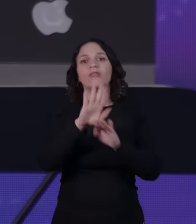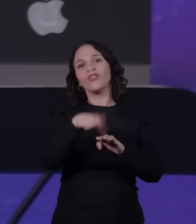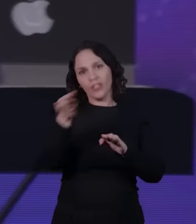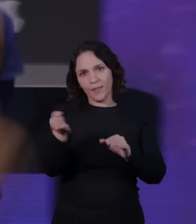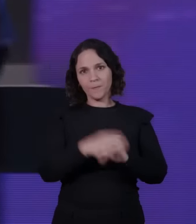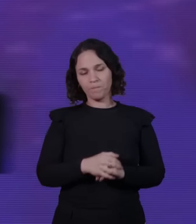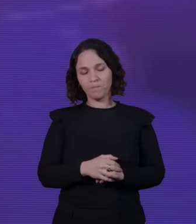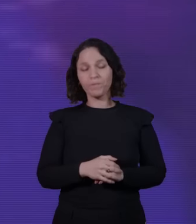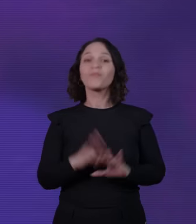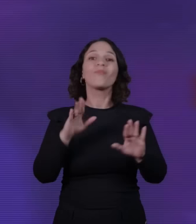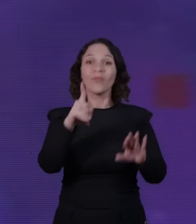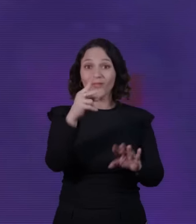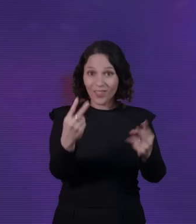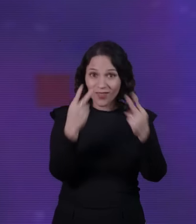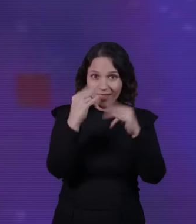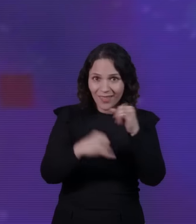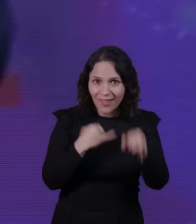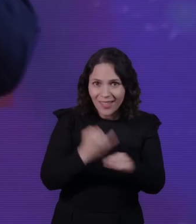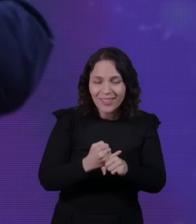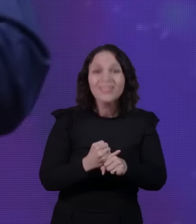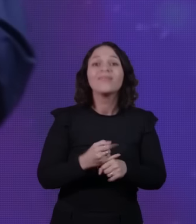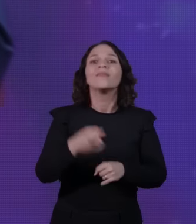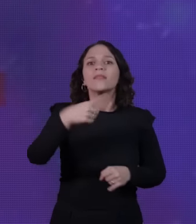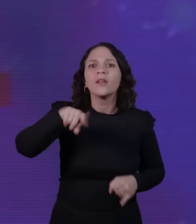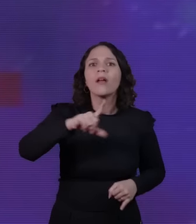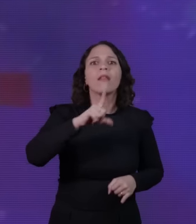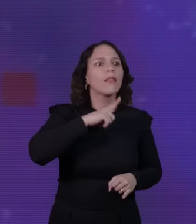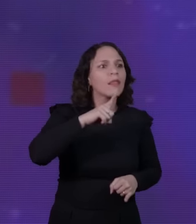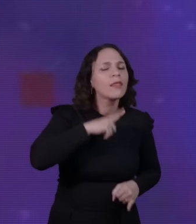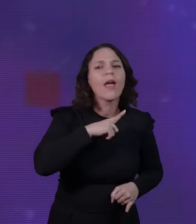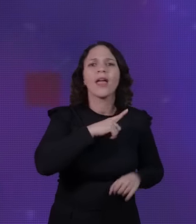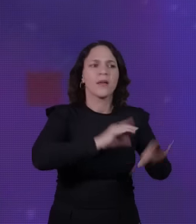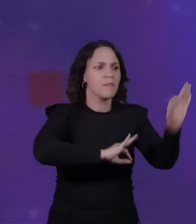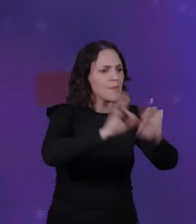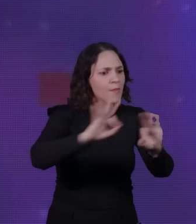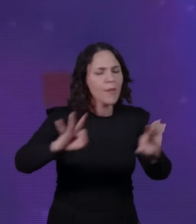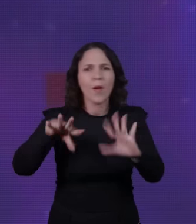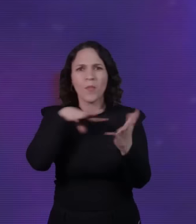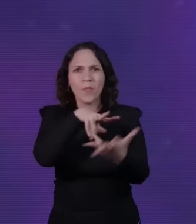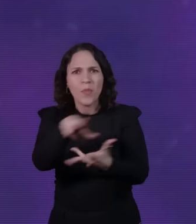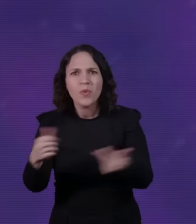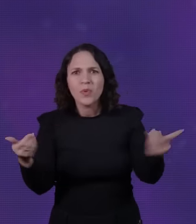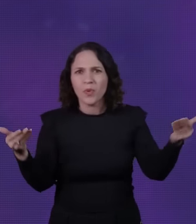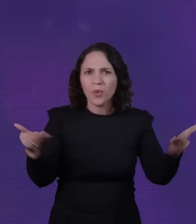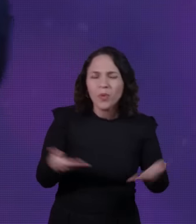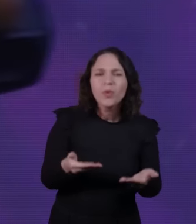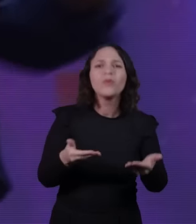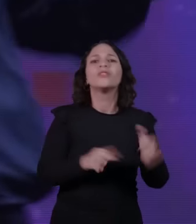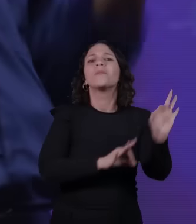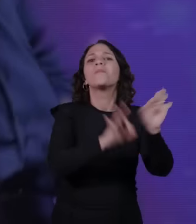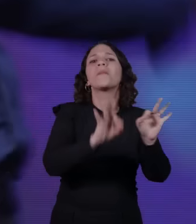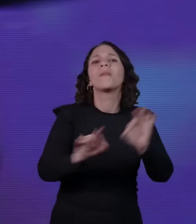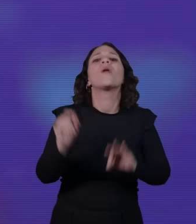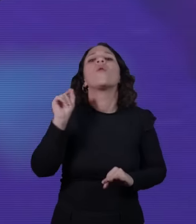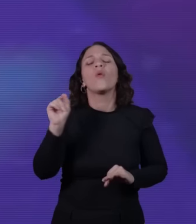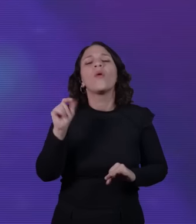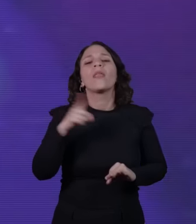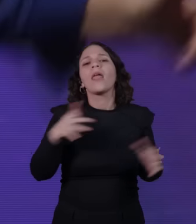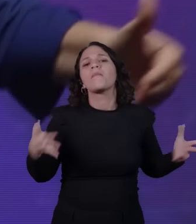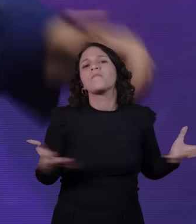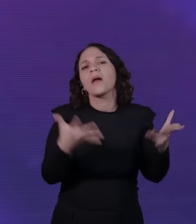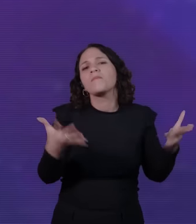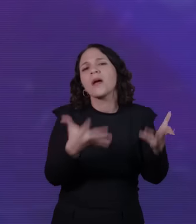vendo pela internet, ainda que nós enfrentemos o sistema deste mundo, E o sistema deste mundo é